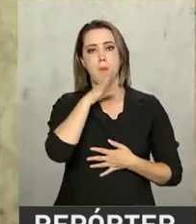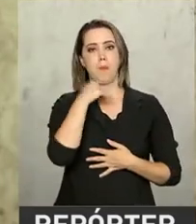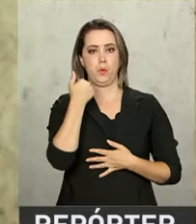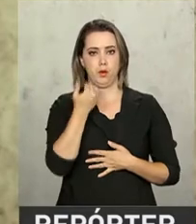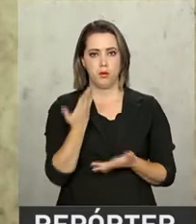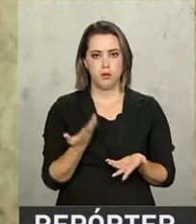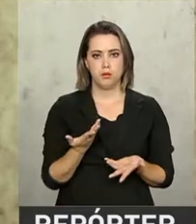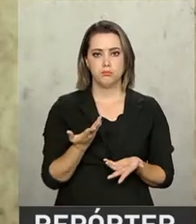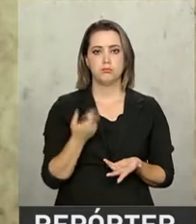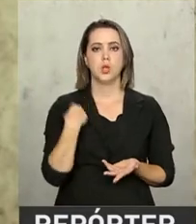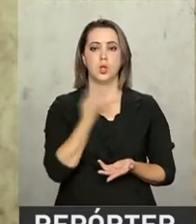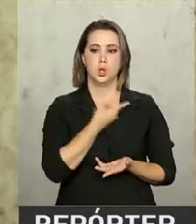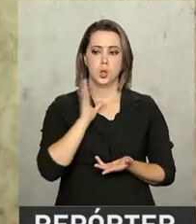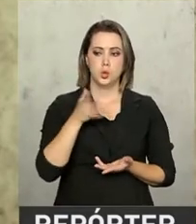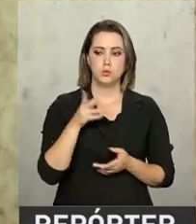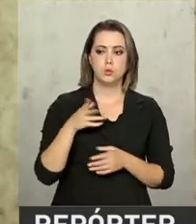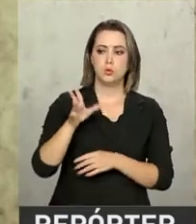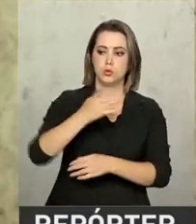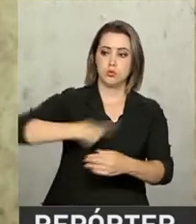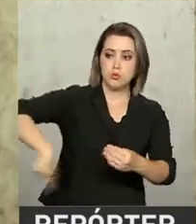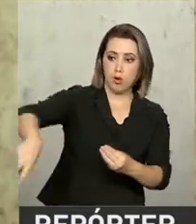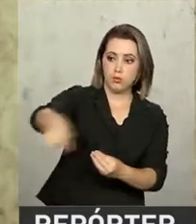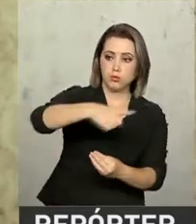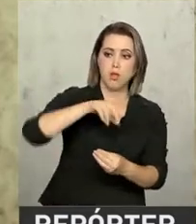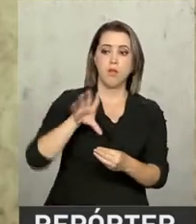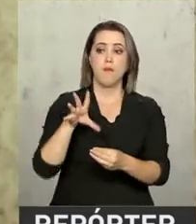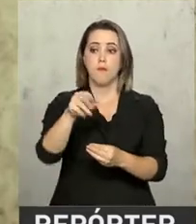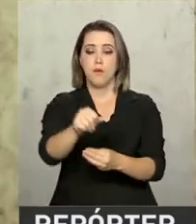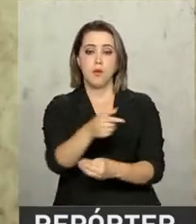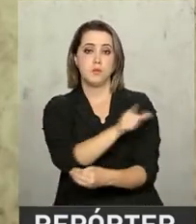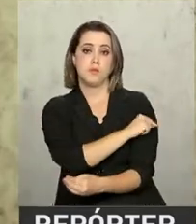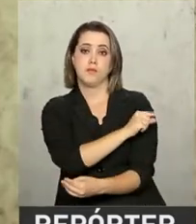mortos, confirmados, nós fazemos um bloqueio.